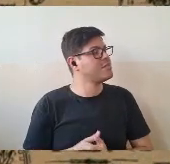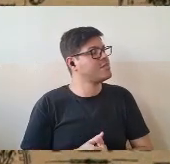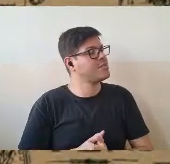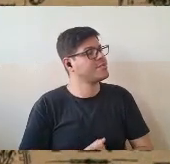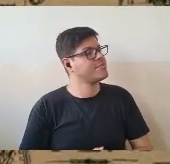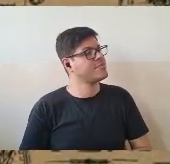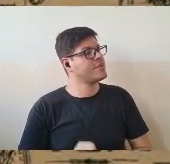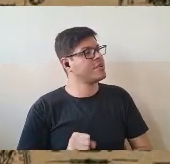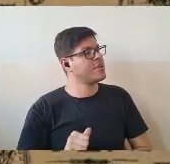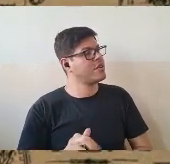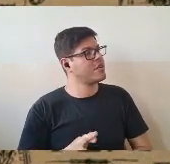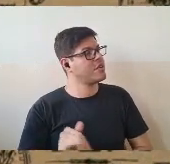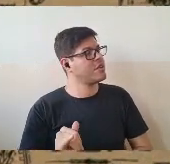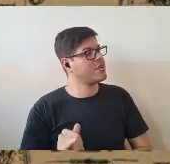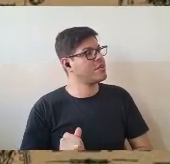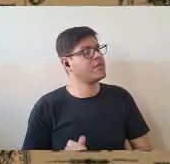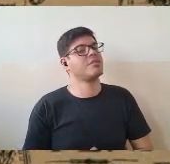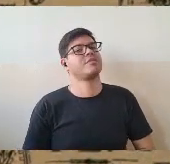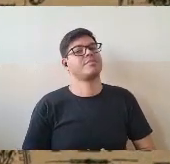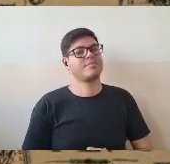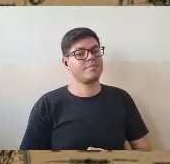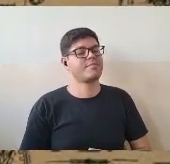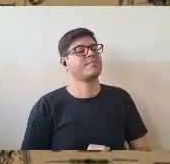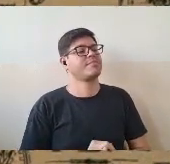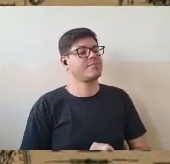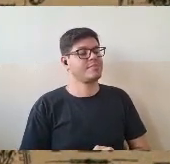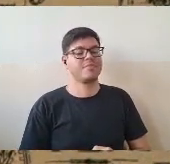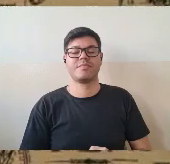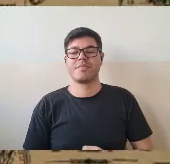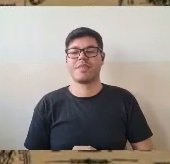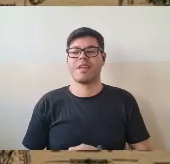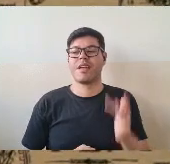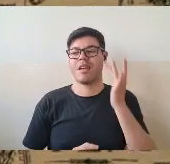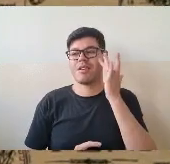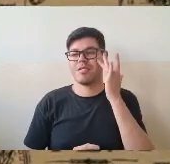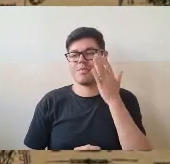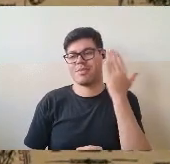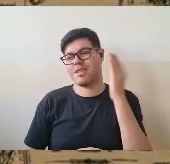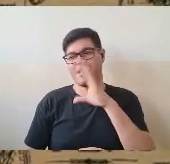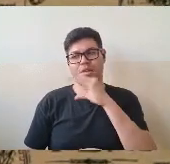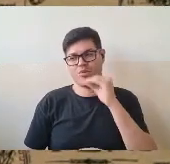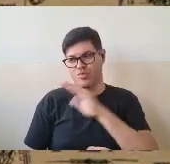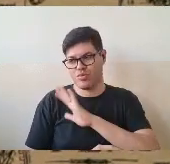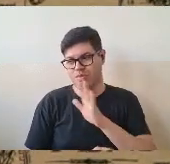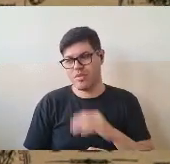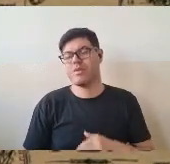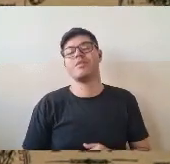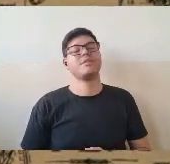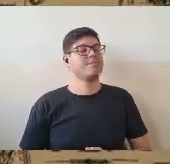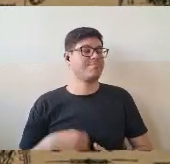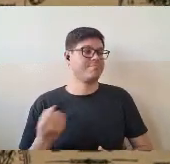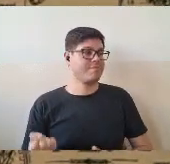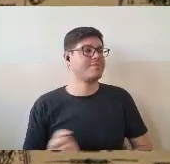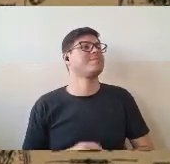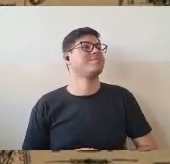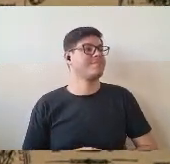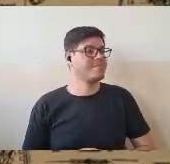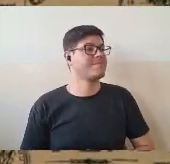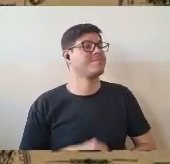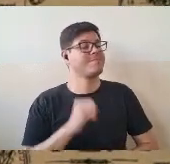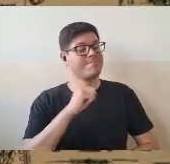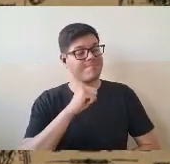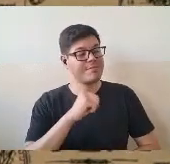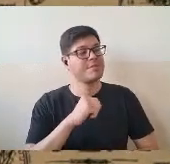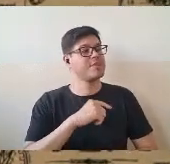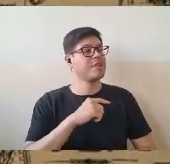está entendendo? Às vezes você tem uma Covid e uma influenza. Os sintomas são os mesmos. É muito importante, por exemplo, que a